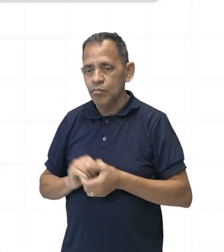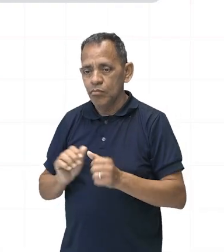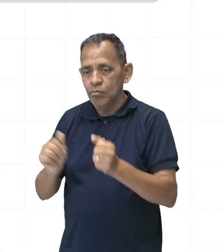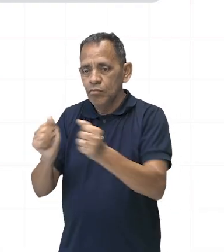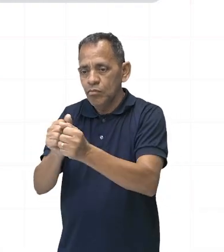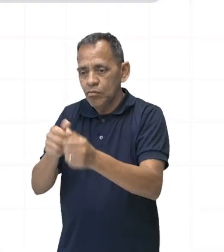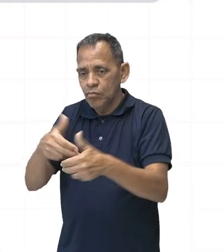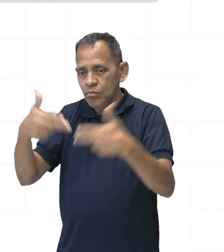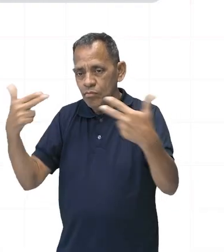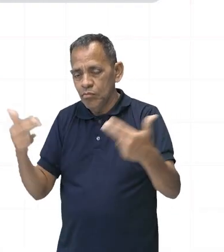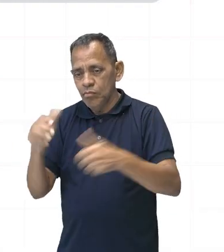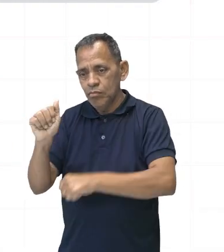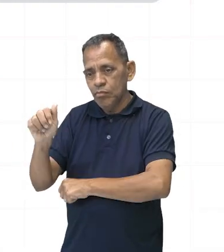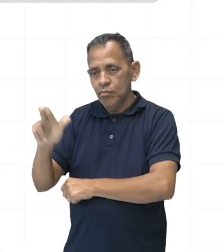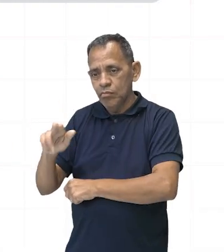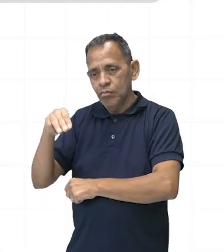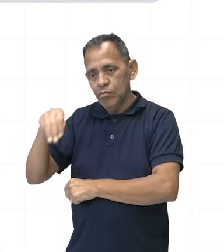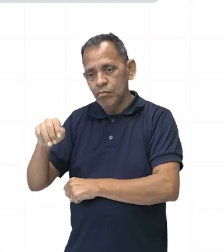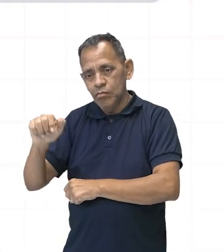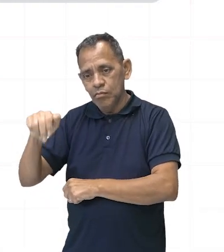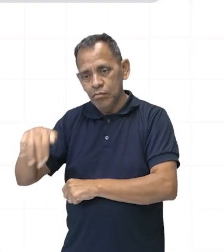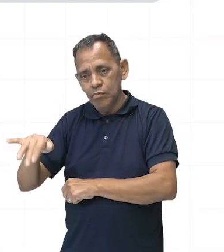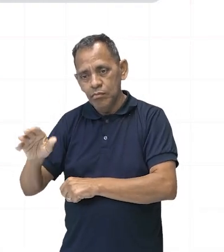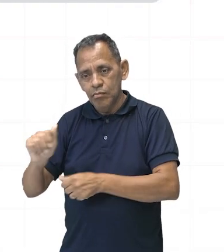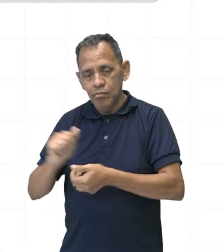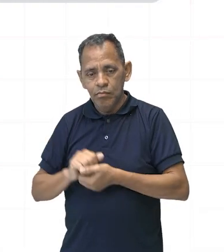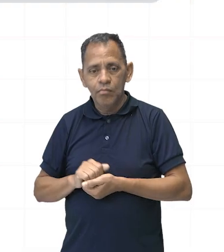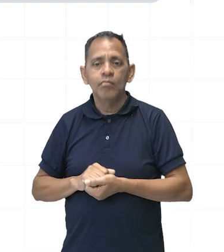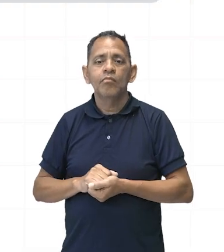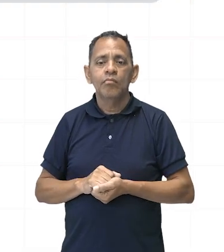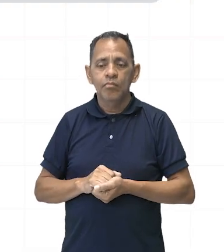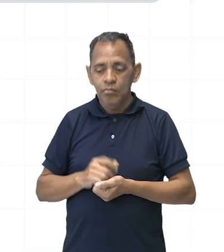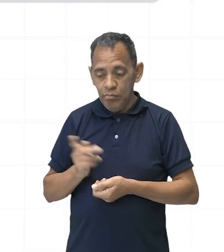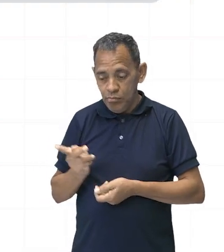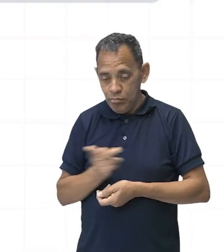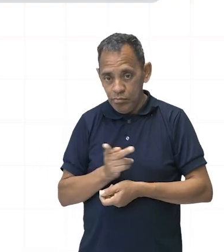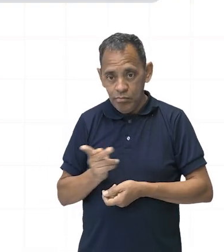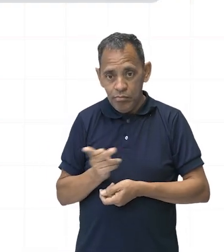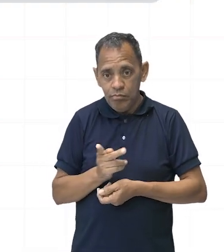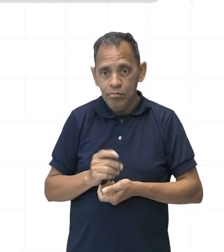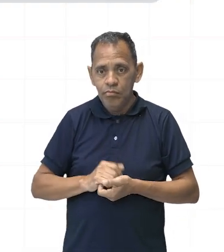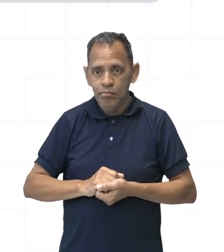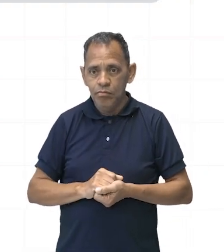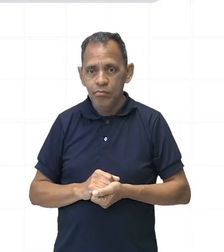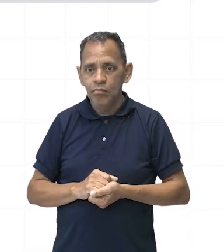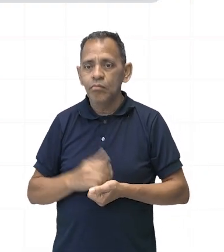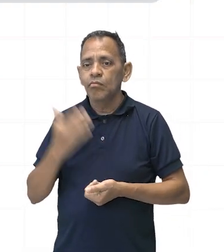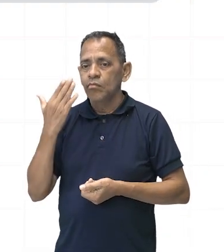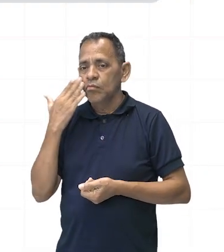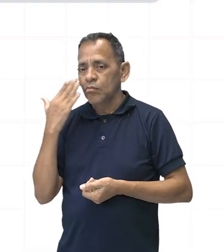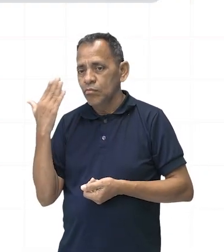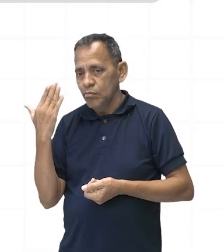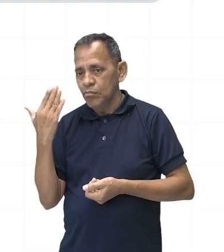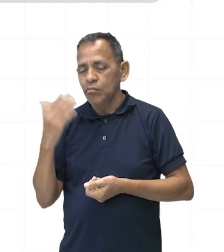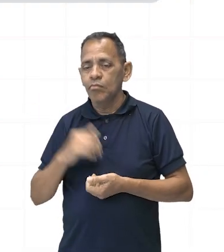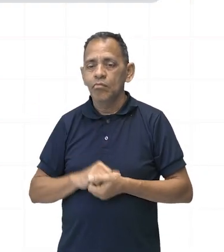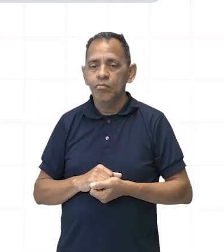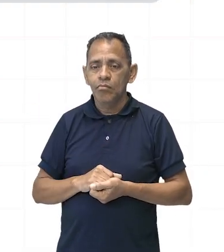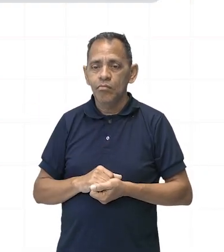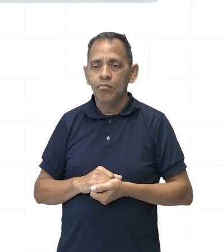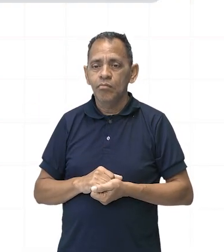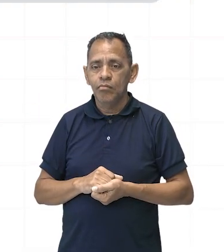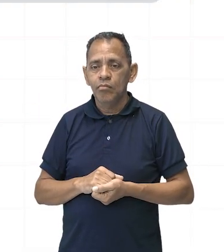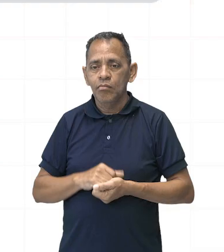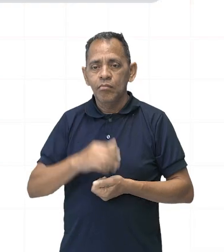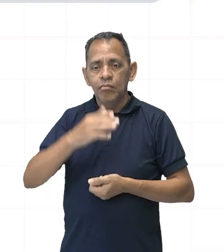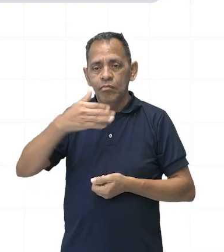etnia armênia, que o país está aí do lado, tá bom? Então, a gente pode observar que essa parte